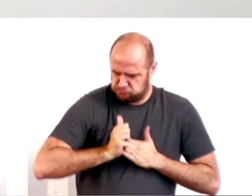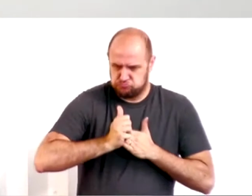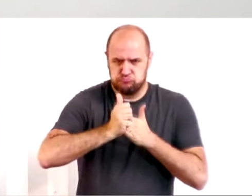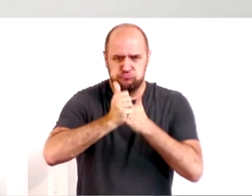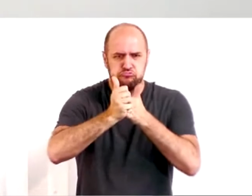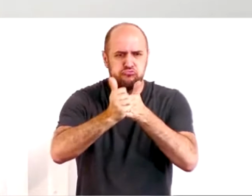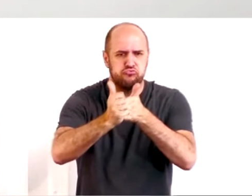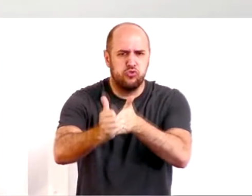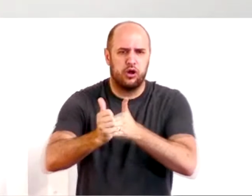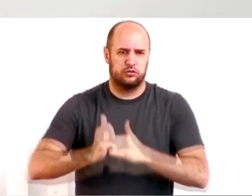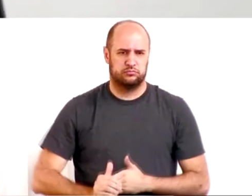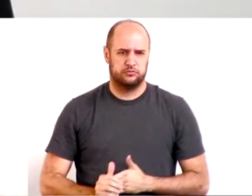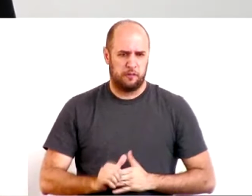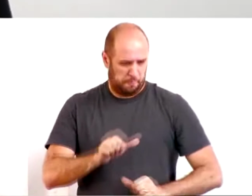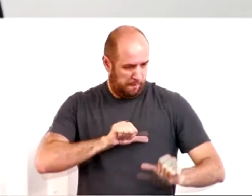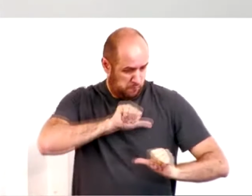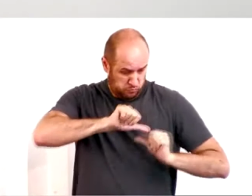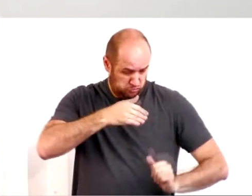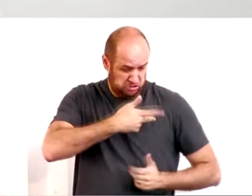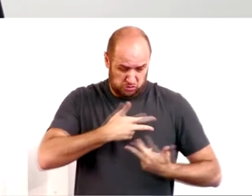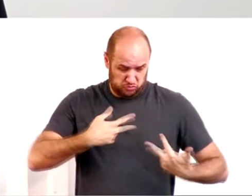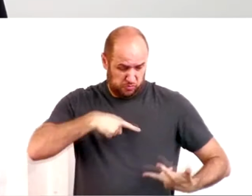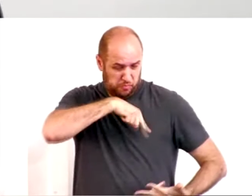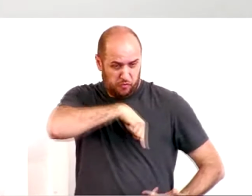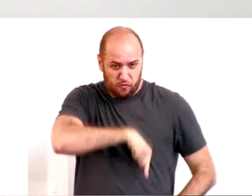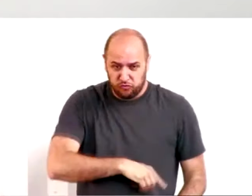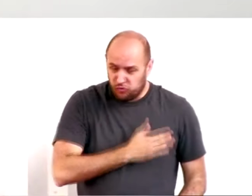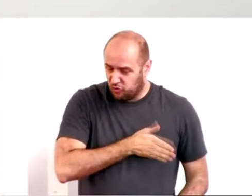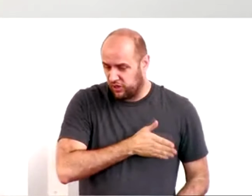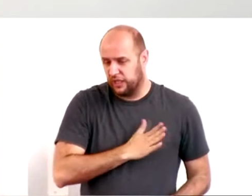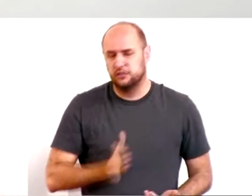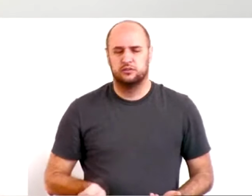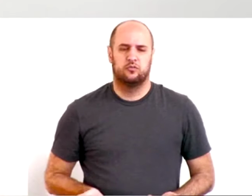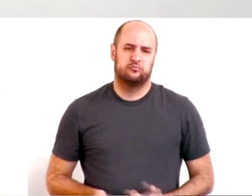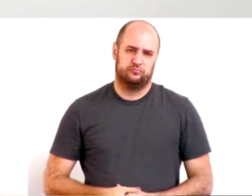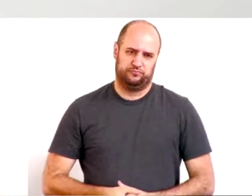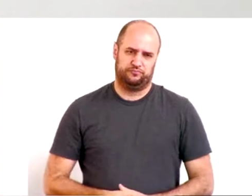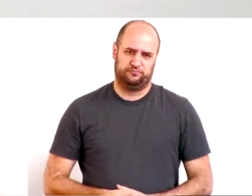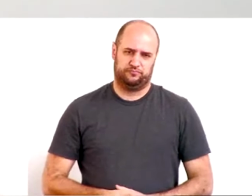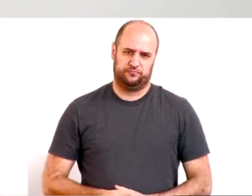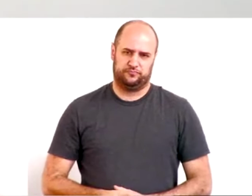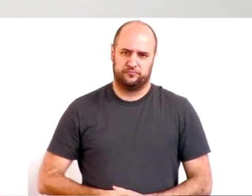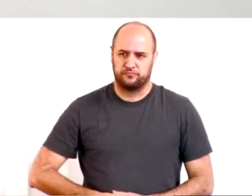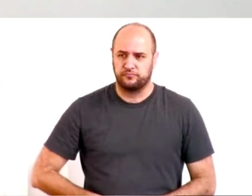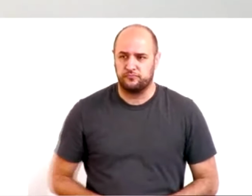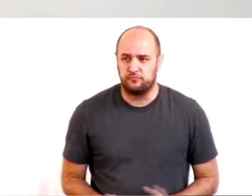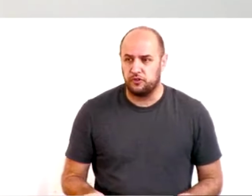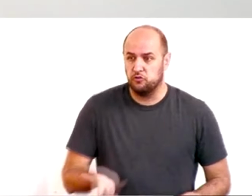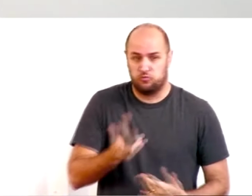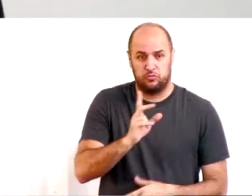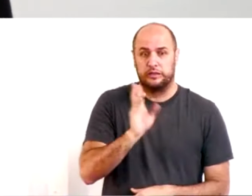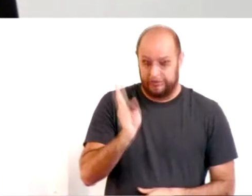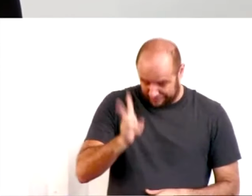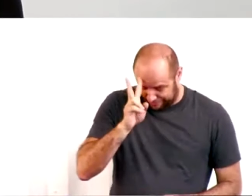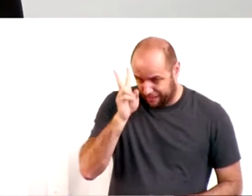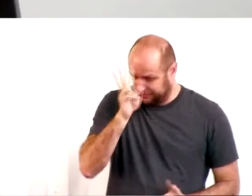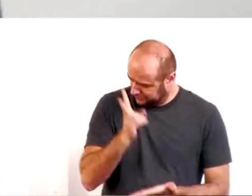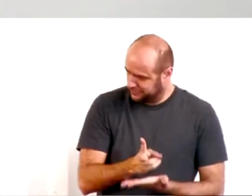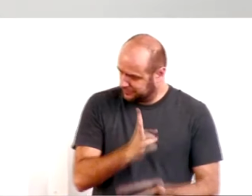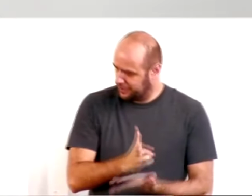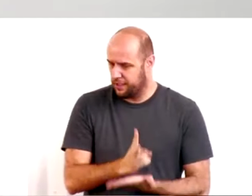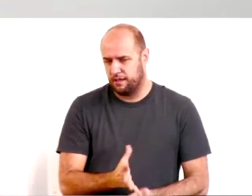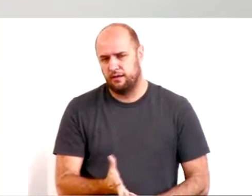as mais profundas disposições do coração do homem. Jamais esqueçam disso